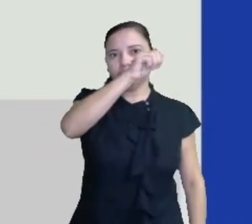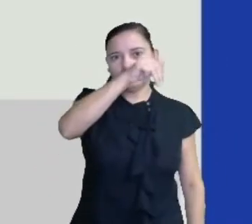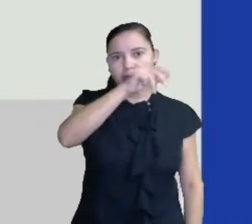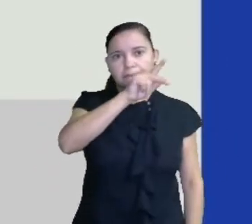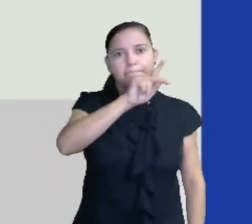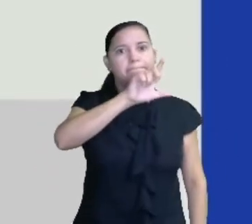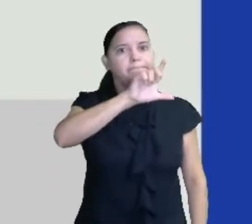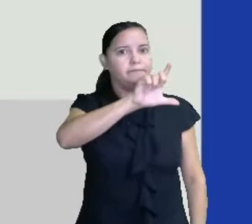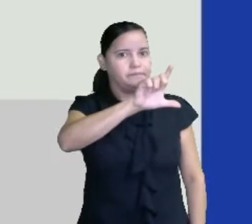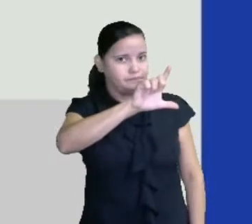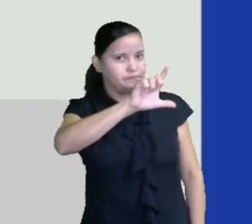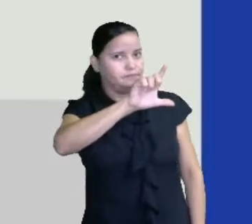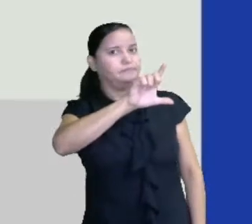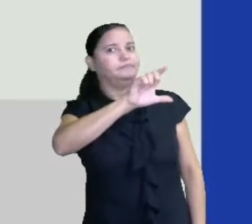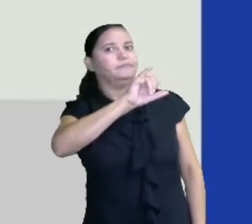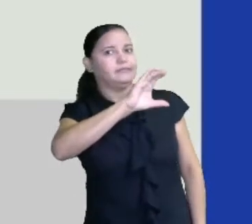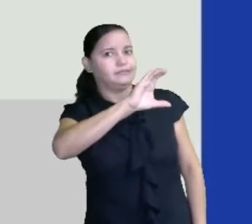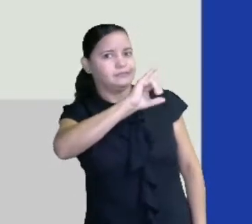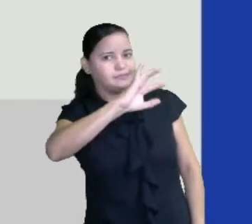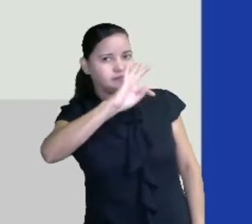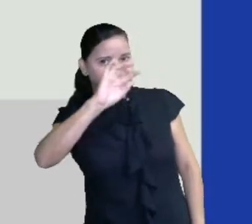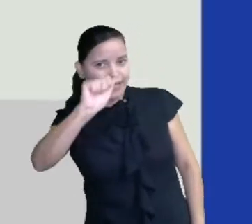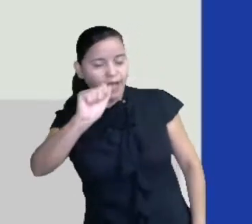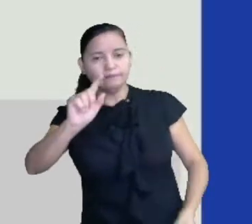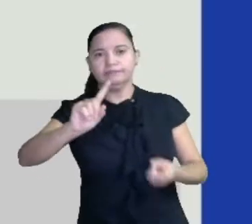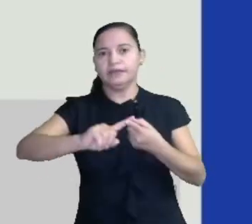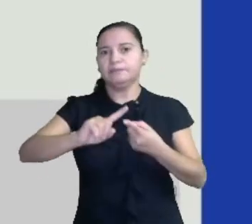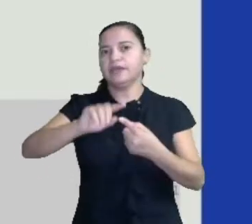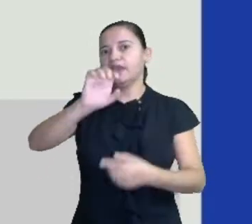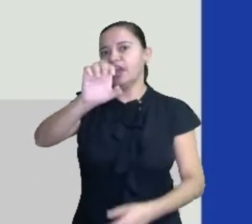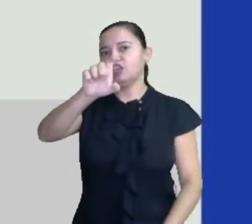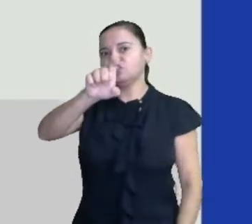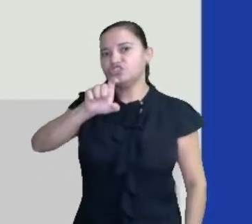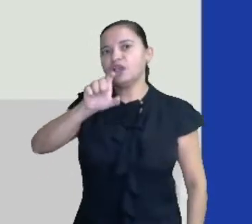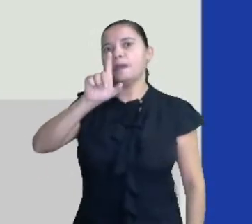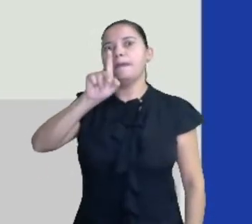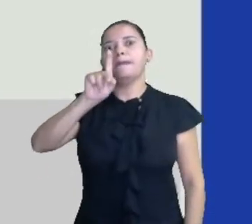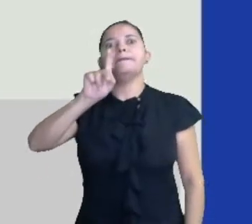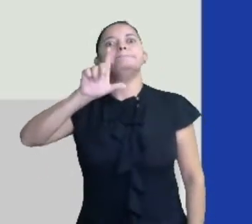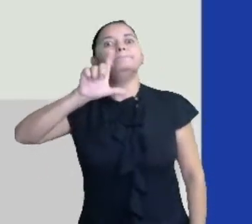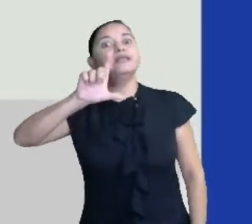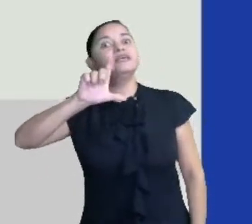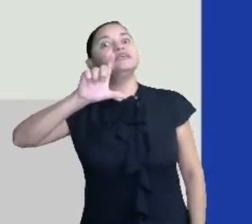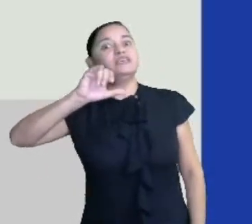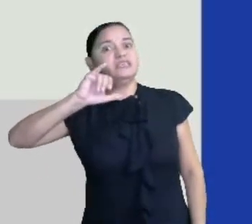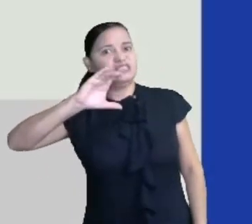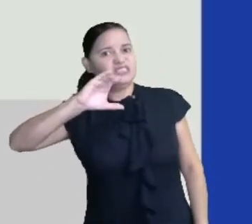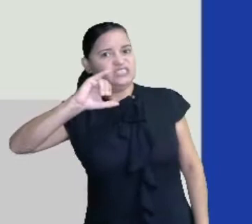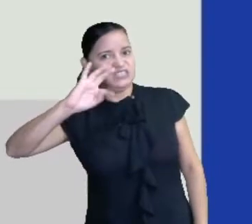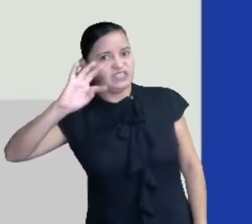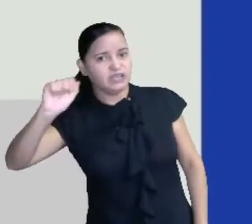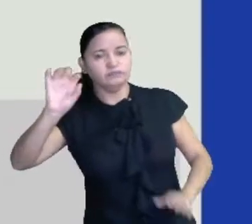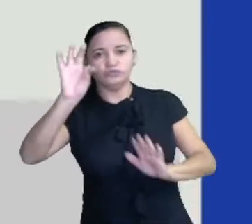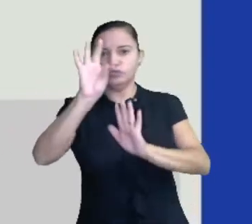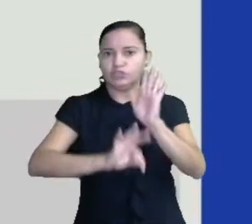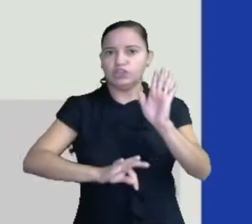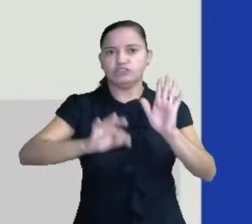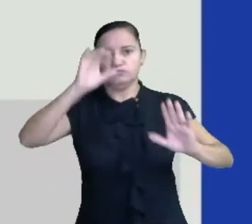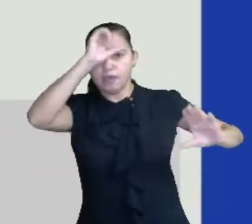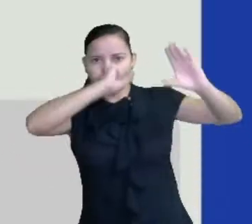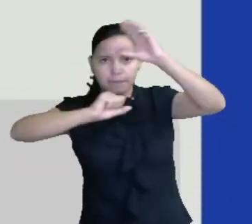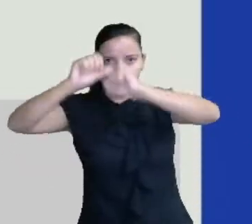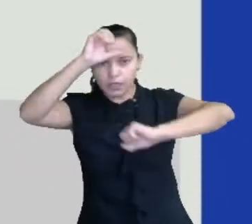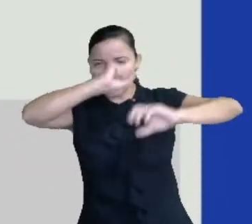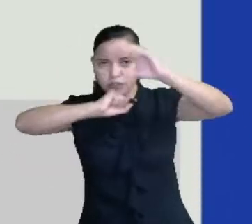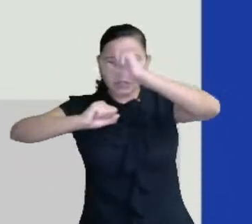implícitas e explícitas nos textos. Nosso objetivo de aprendizagem será